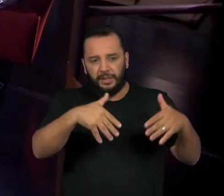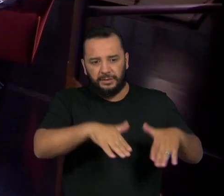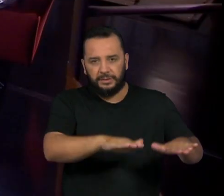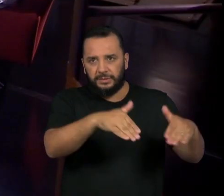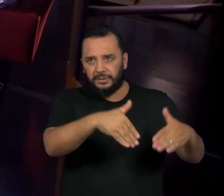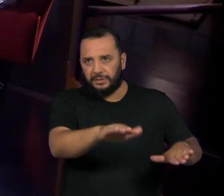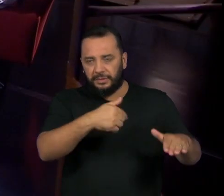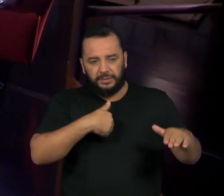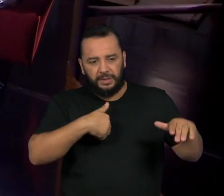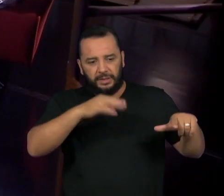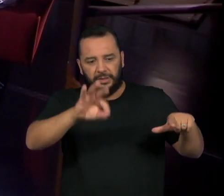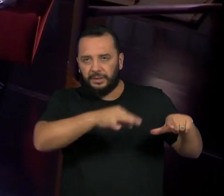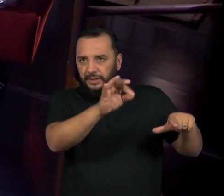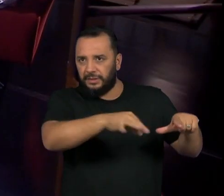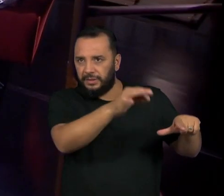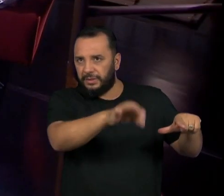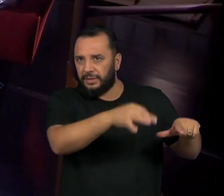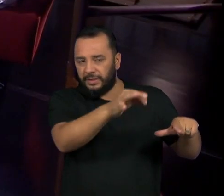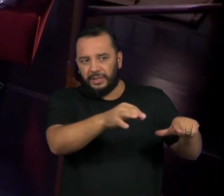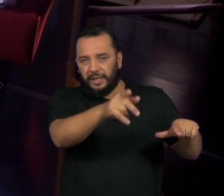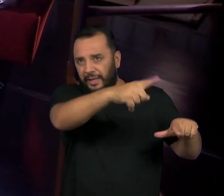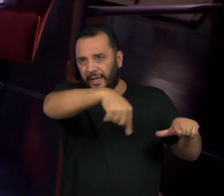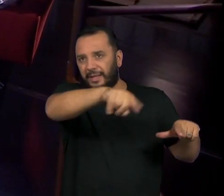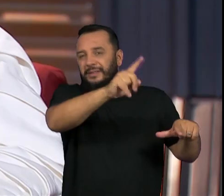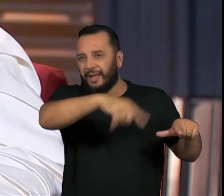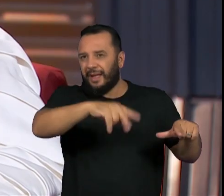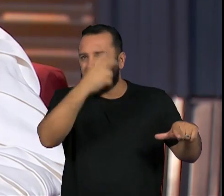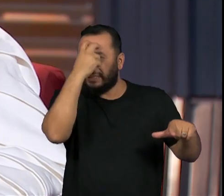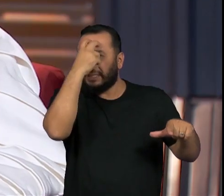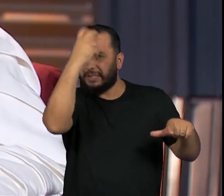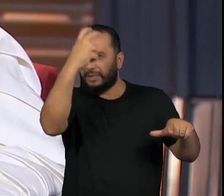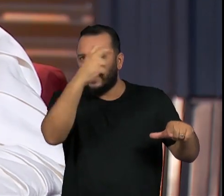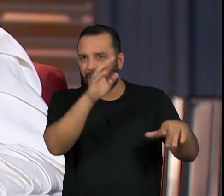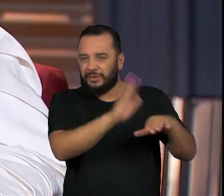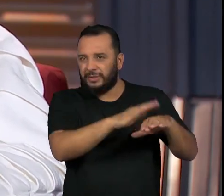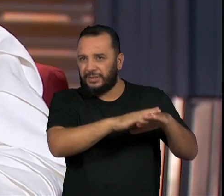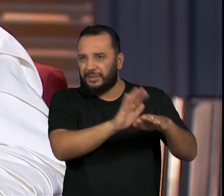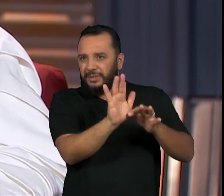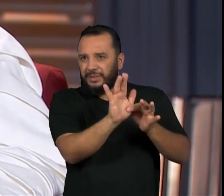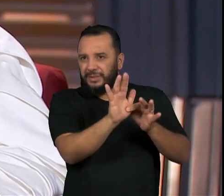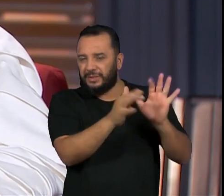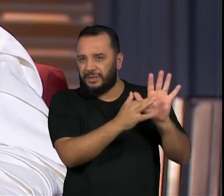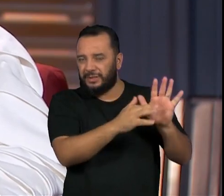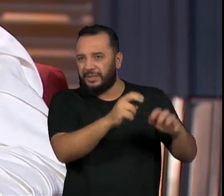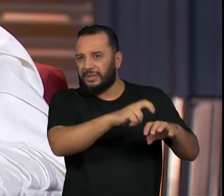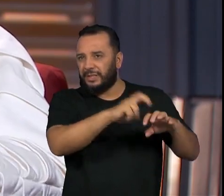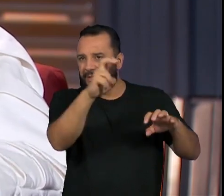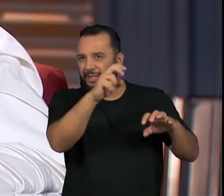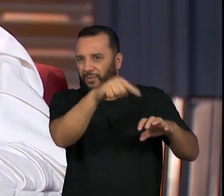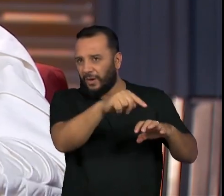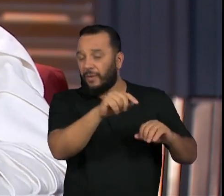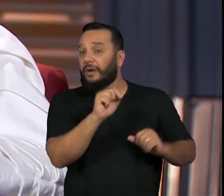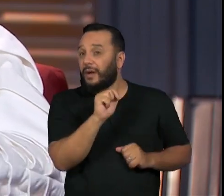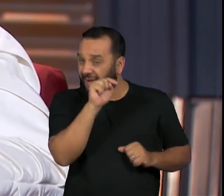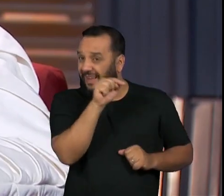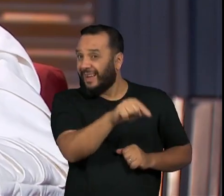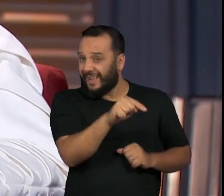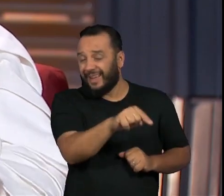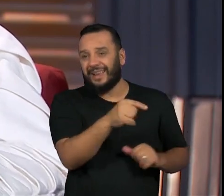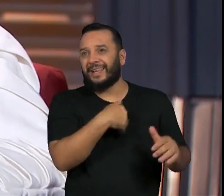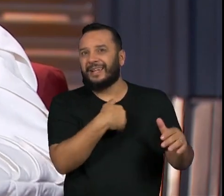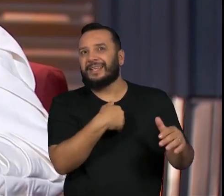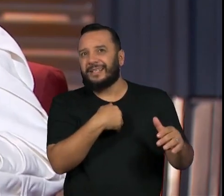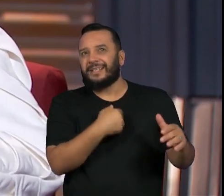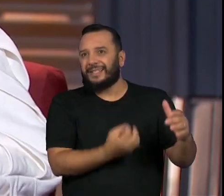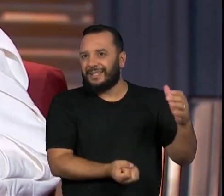borda. Né? Por isso que eu chamo de intelectualidade manual, porque eu não vou encomendar um serviço, ela vai construir